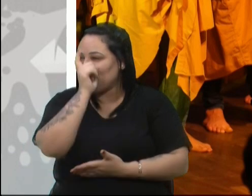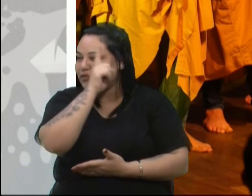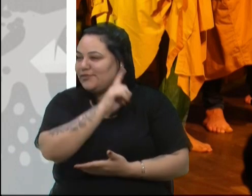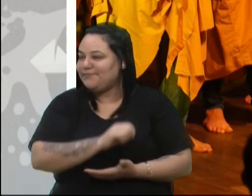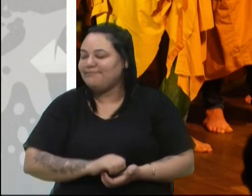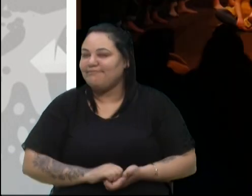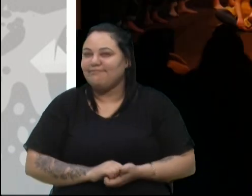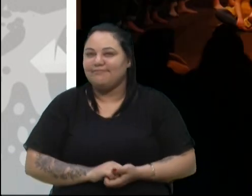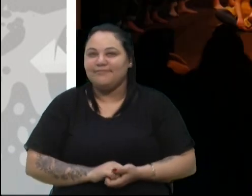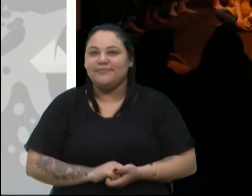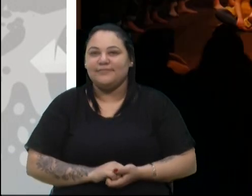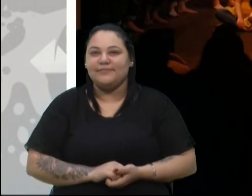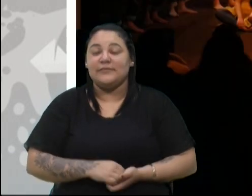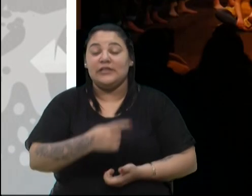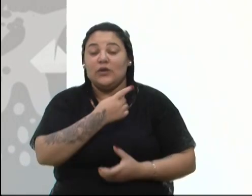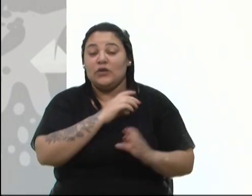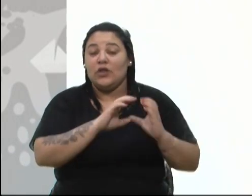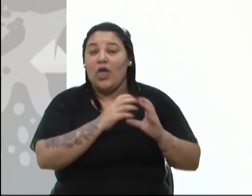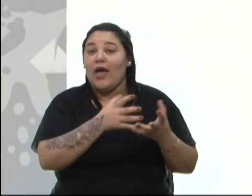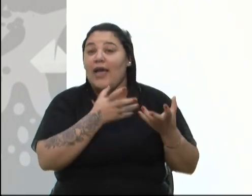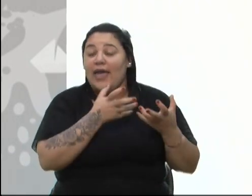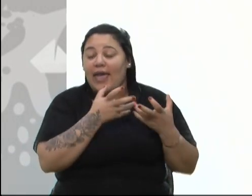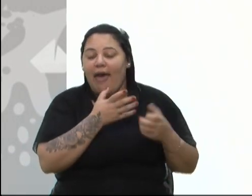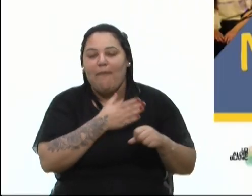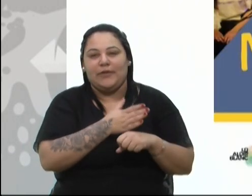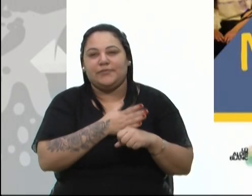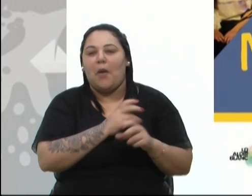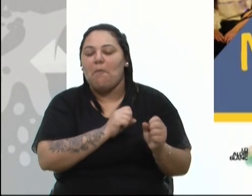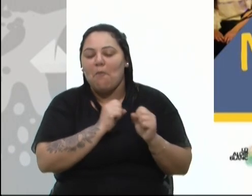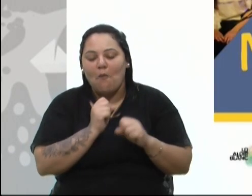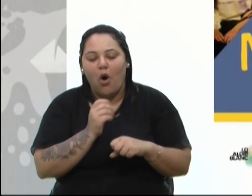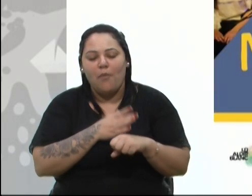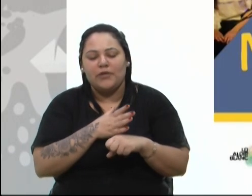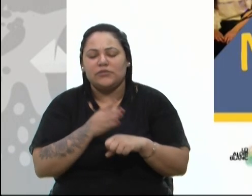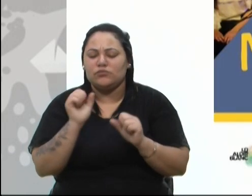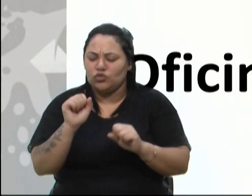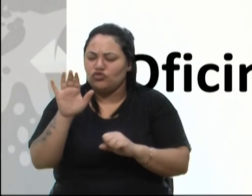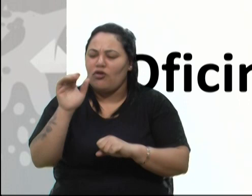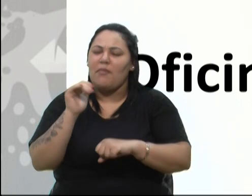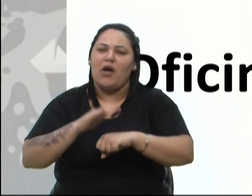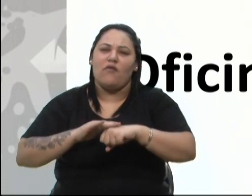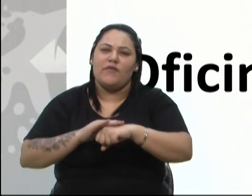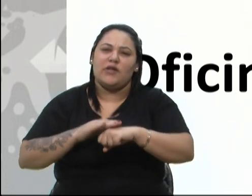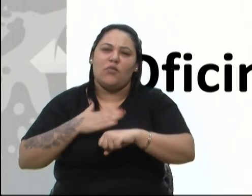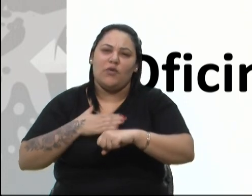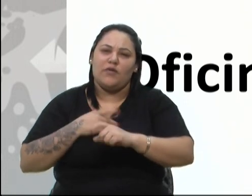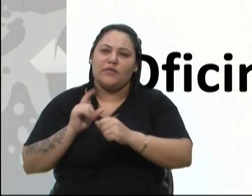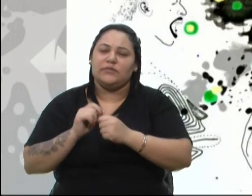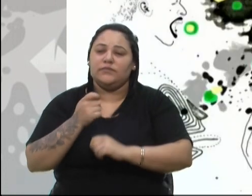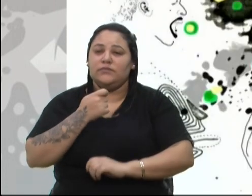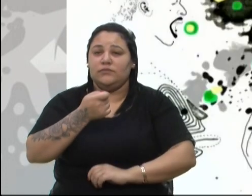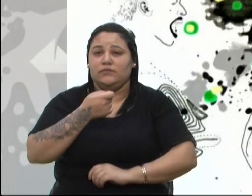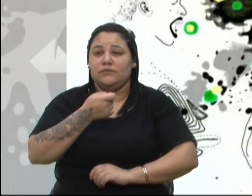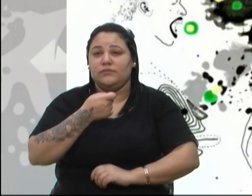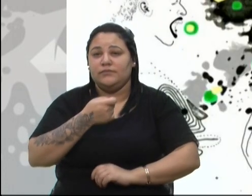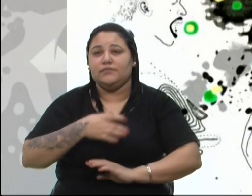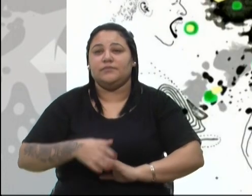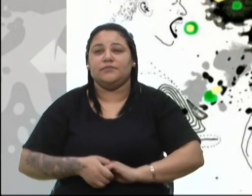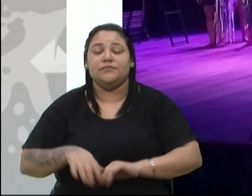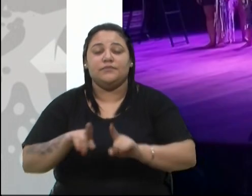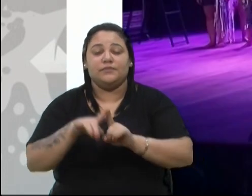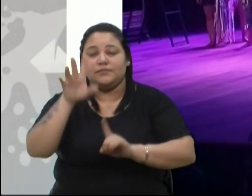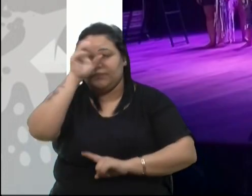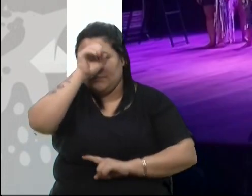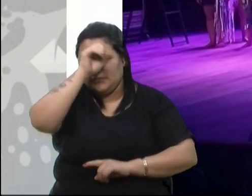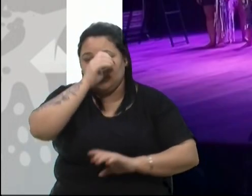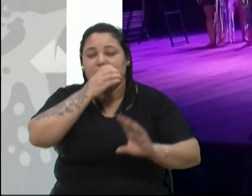os cantores que desejam fazer parte podem entrar, vir conversar comigo, fazer uma entrevista, inclusive aprender a